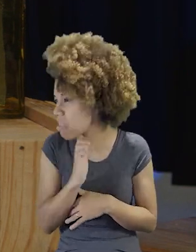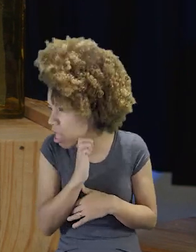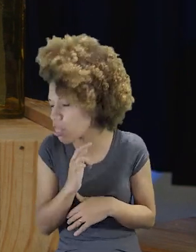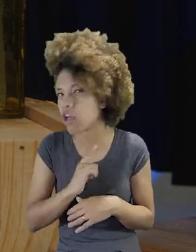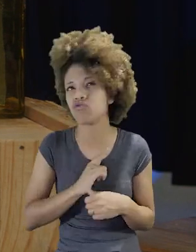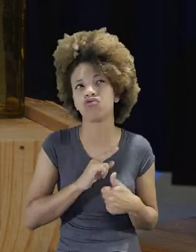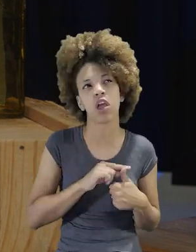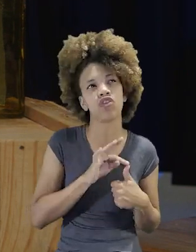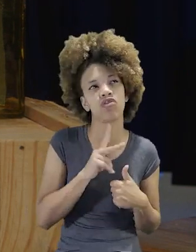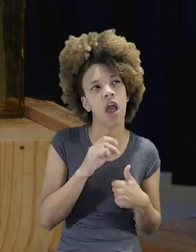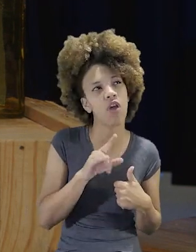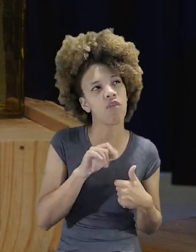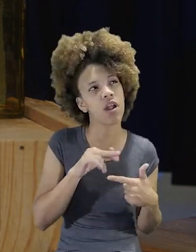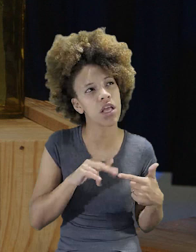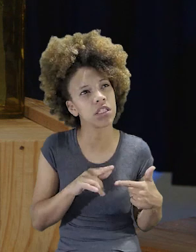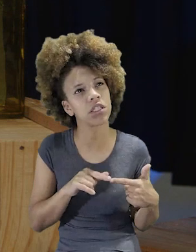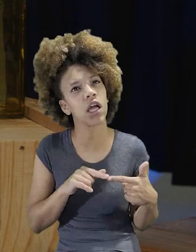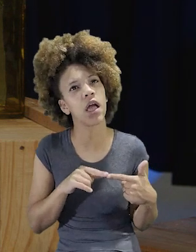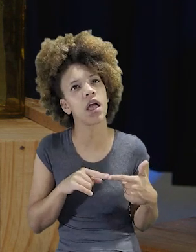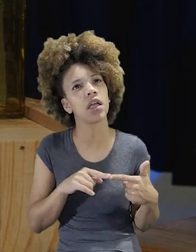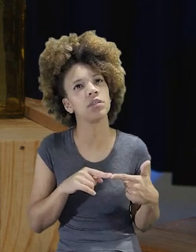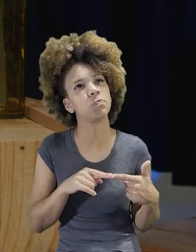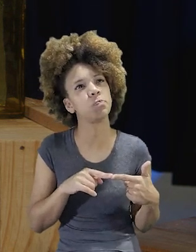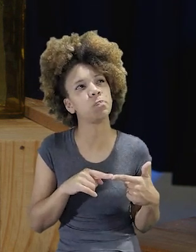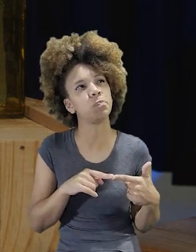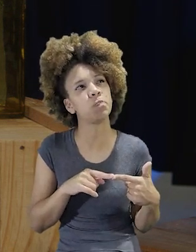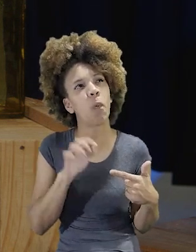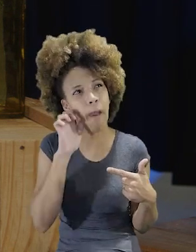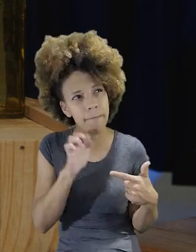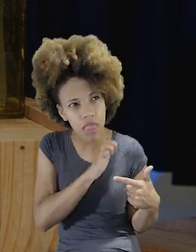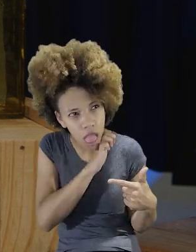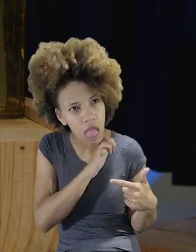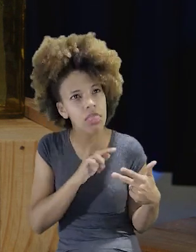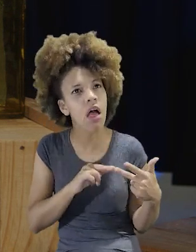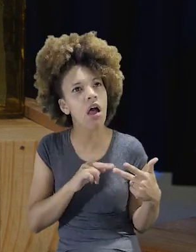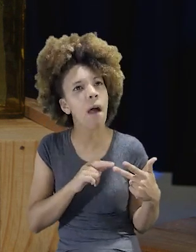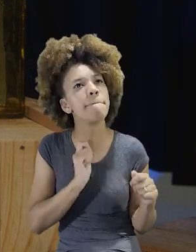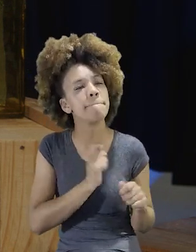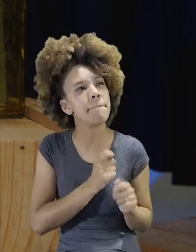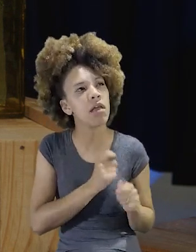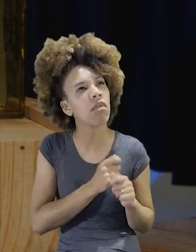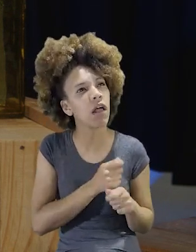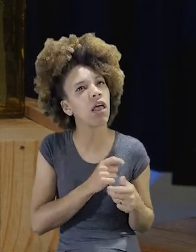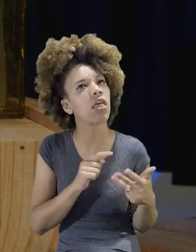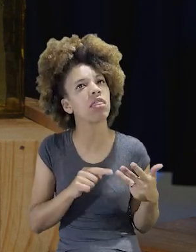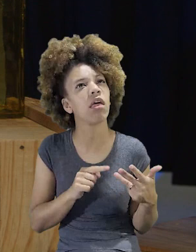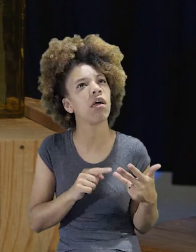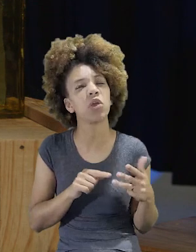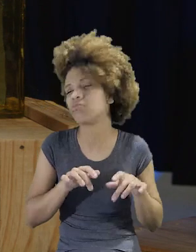acho que o Thiago França né da metade tinham